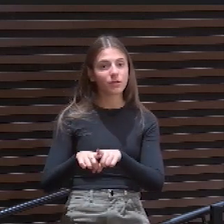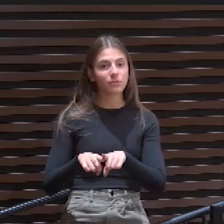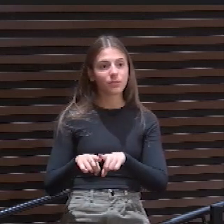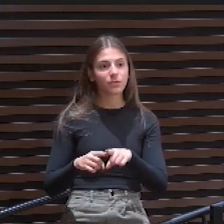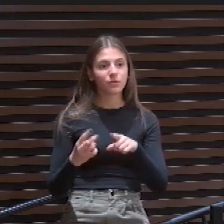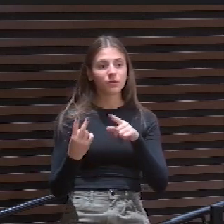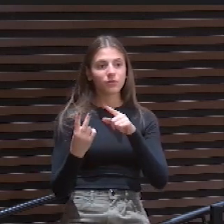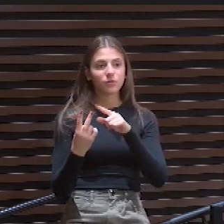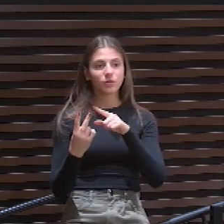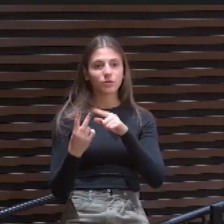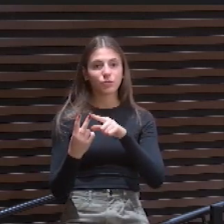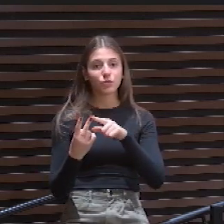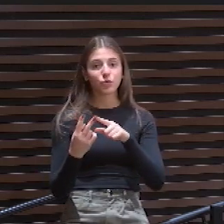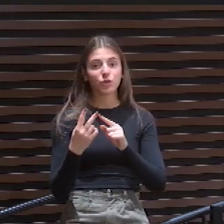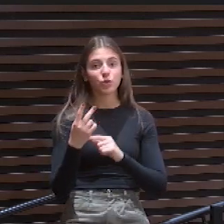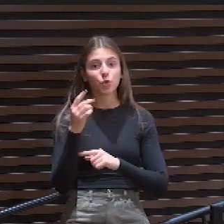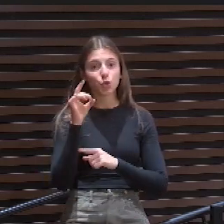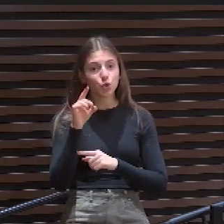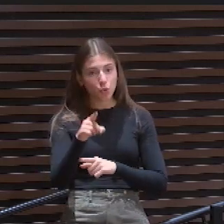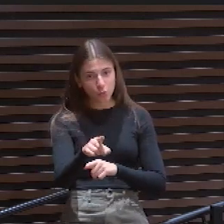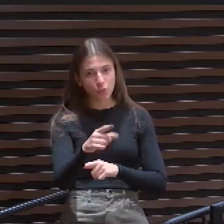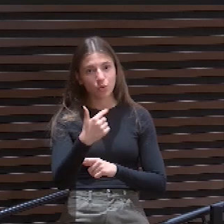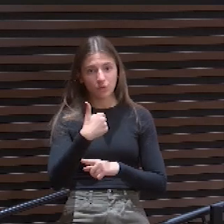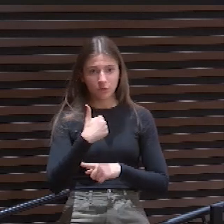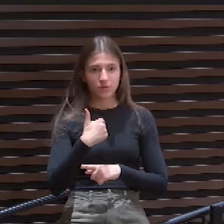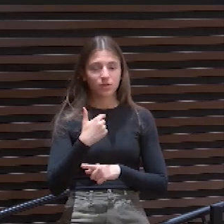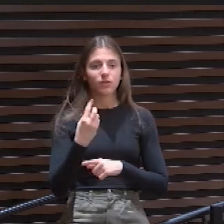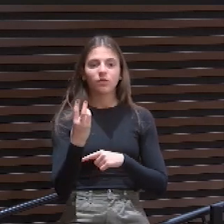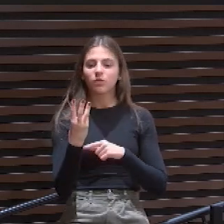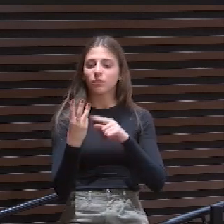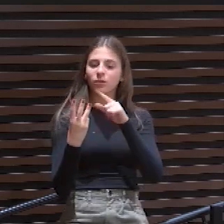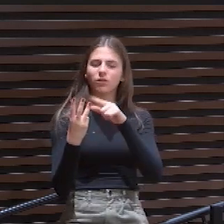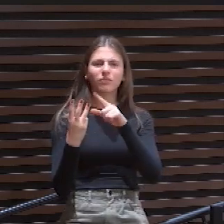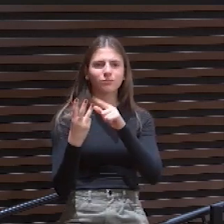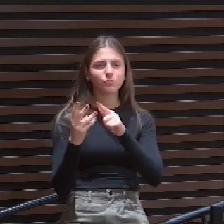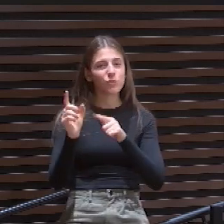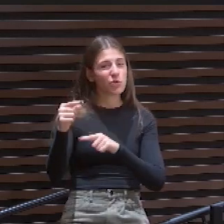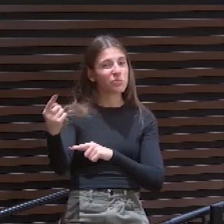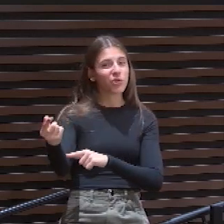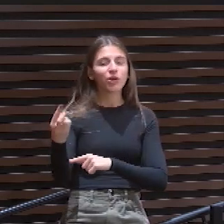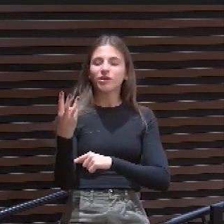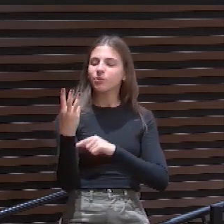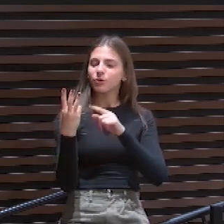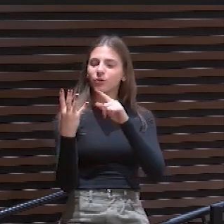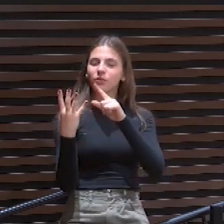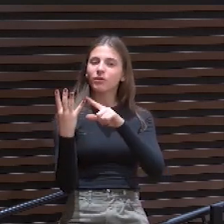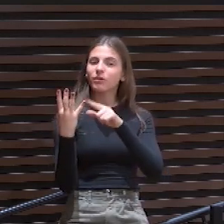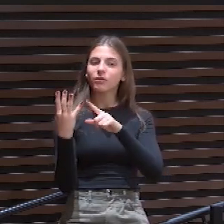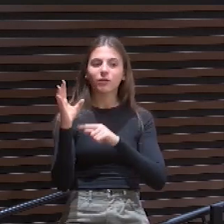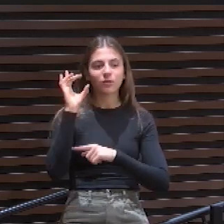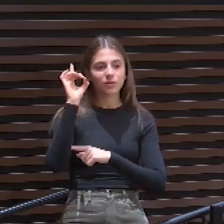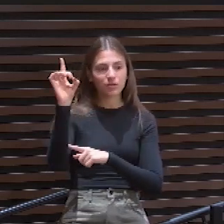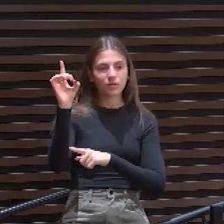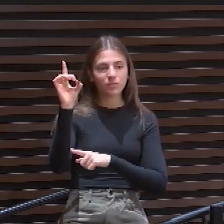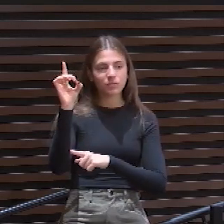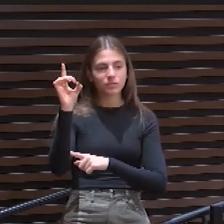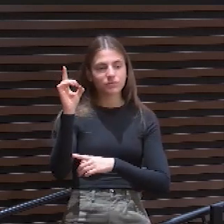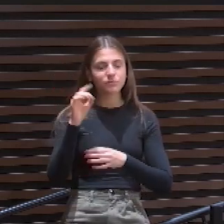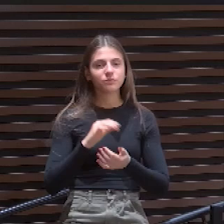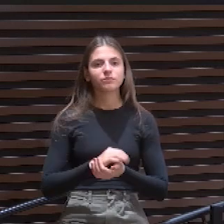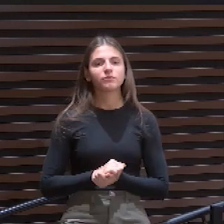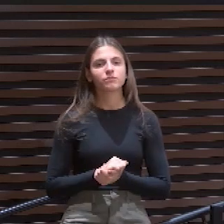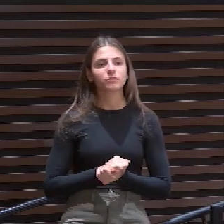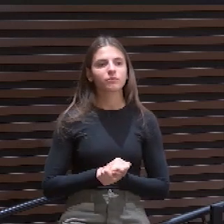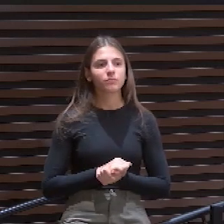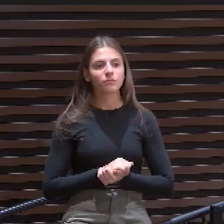tu, que sou eu e você, o outro, o próximo, e Deus. Nós temos que nos